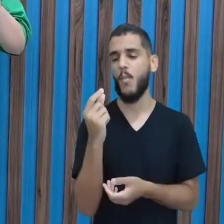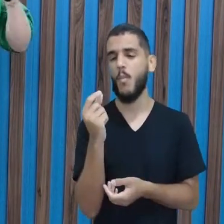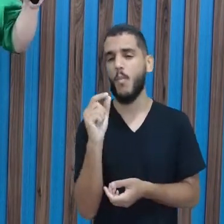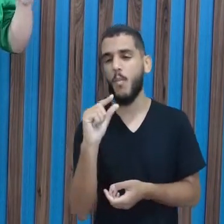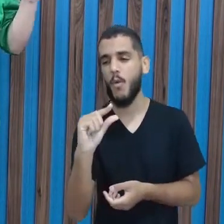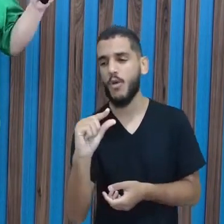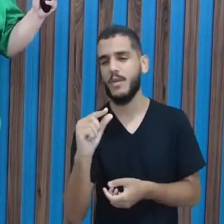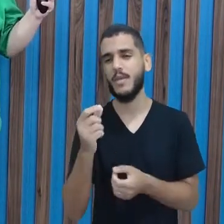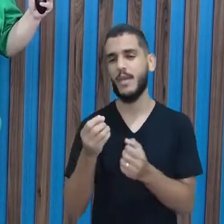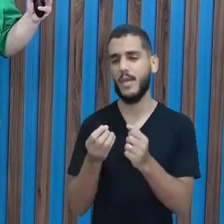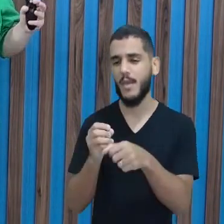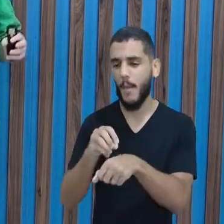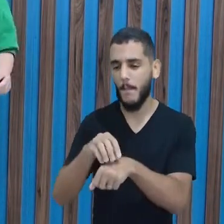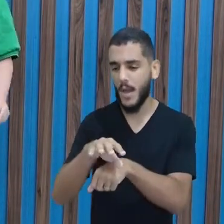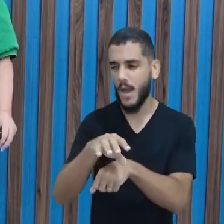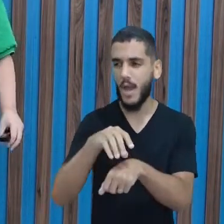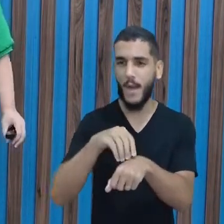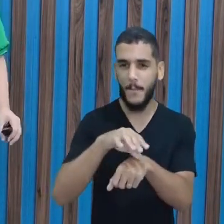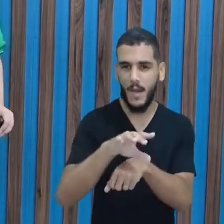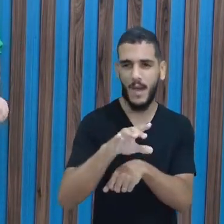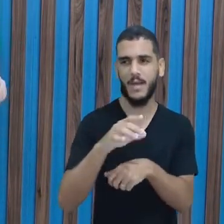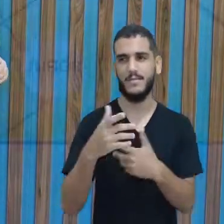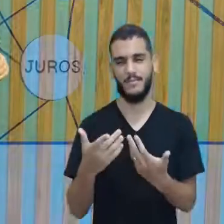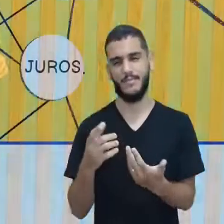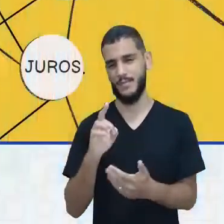cada um desses pedacinhos